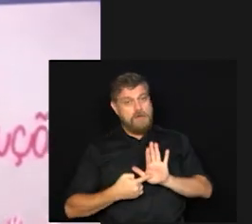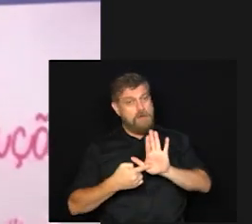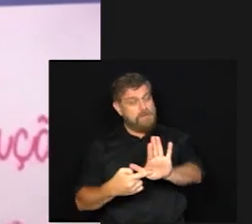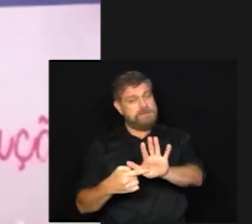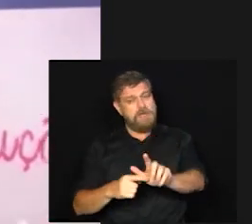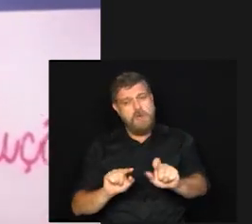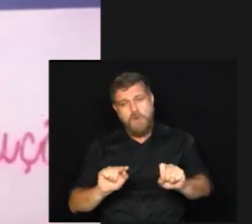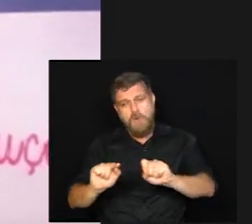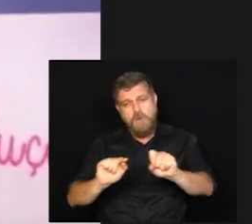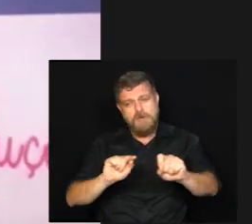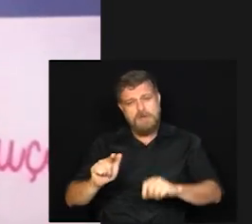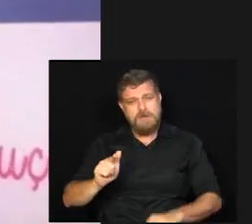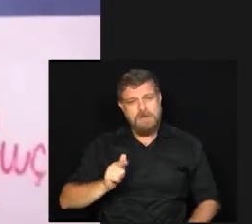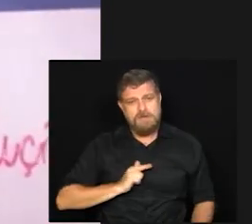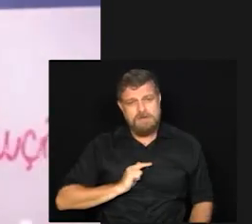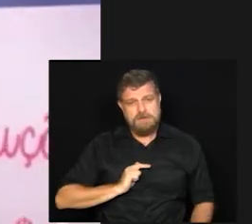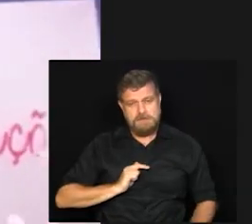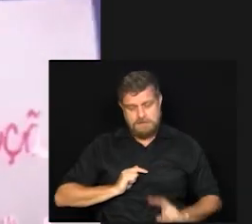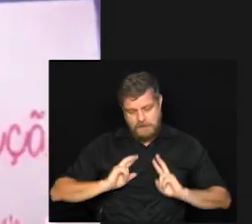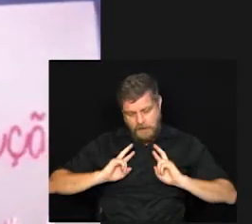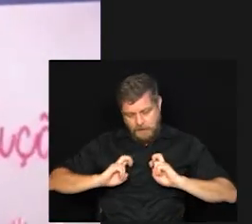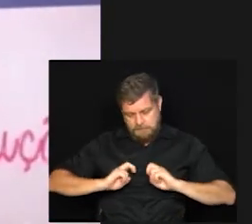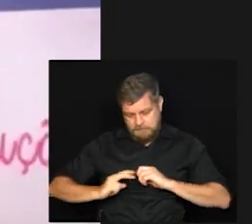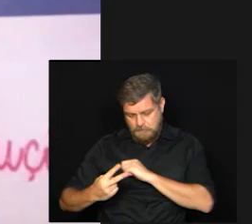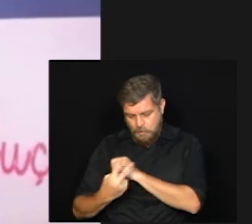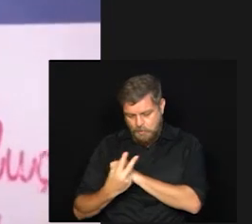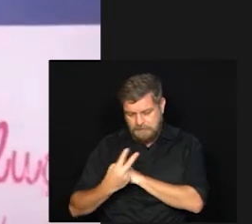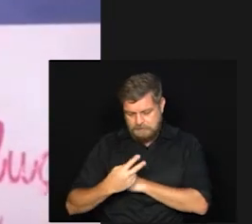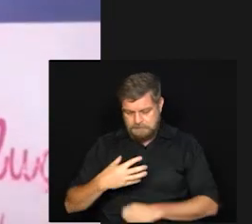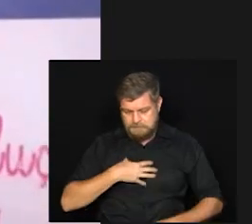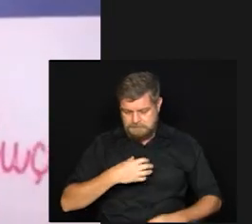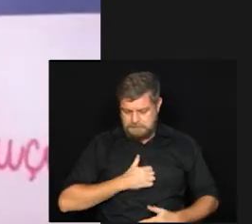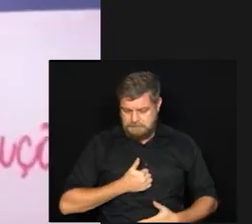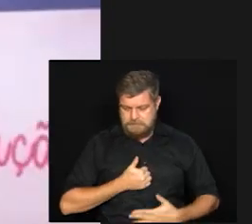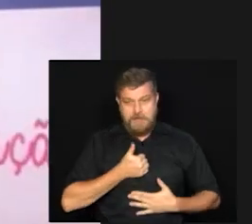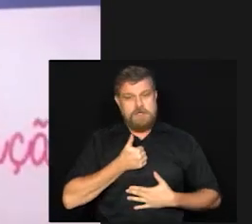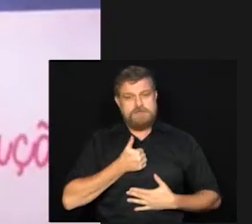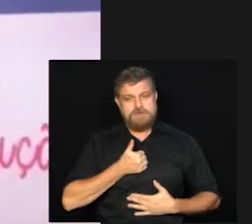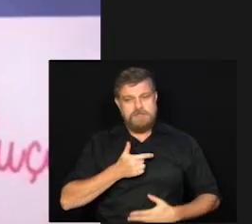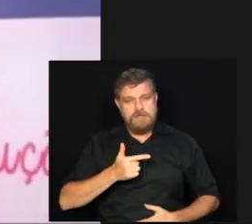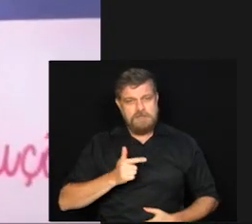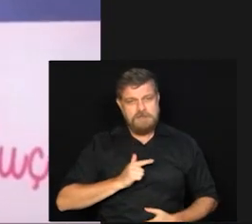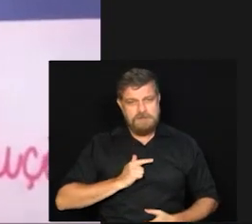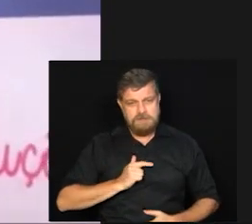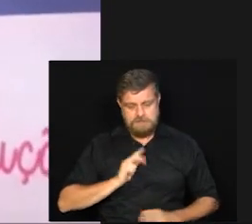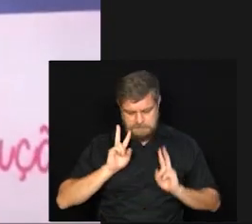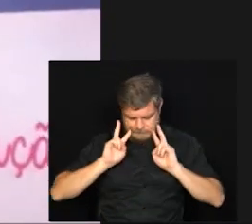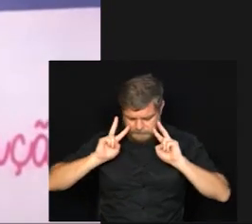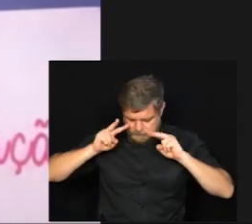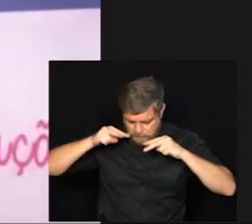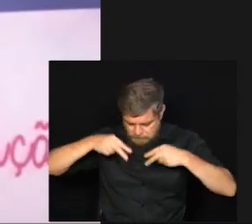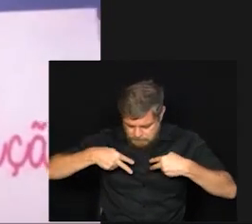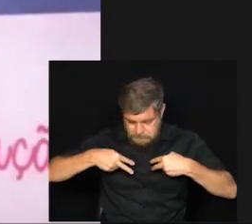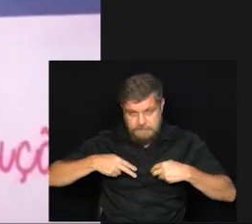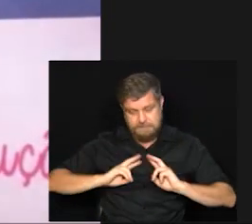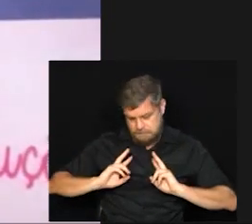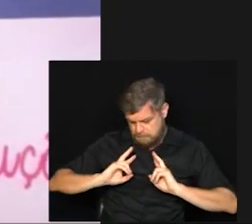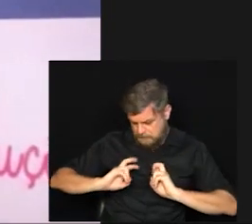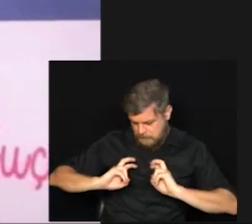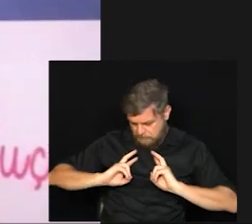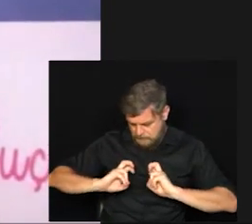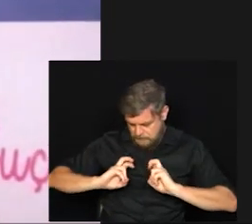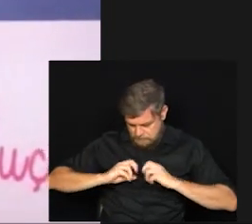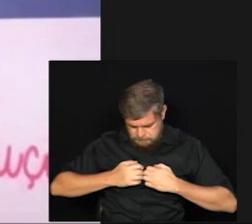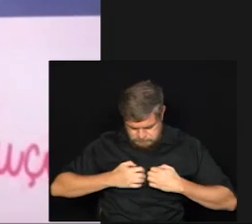que com o autocuidado, com a sua autoestima boa, com você olhando para dentro, com você olhando para si,